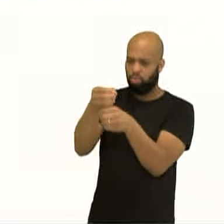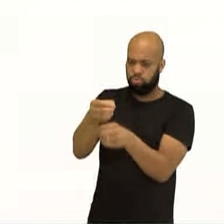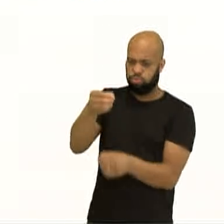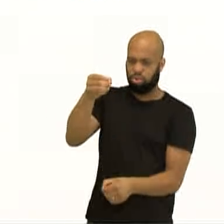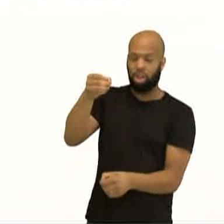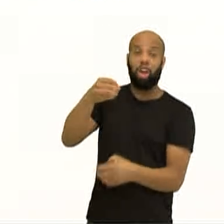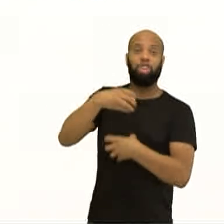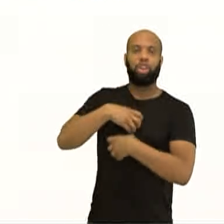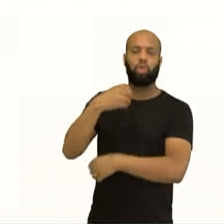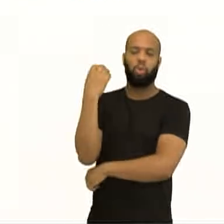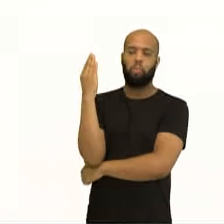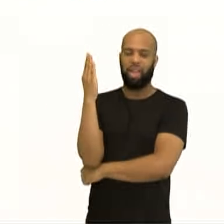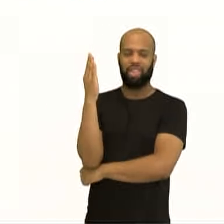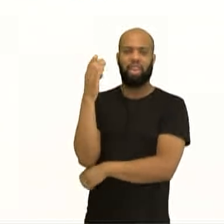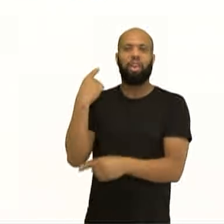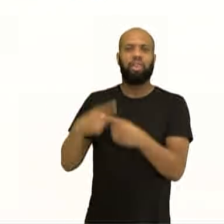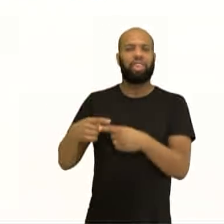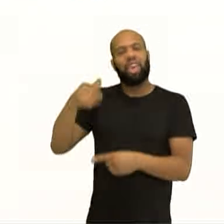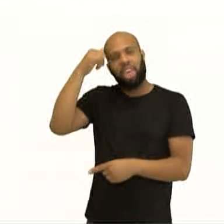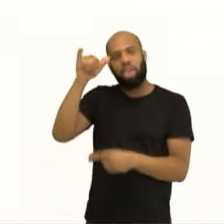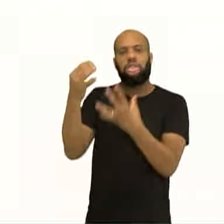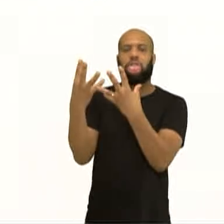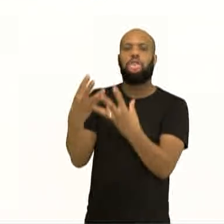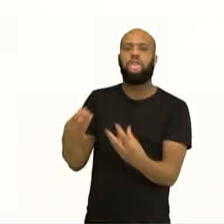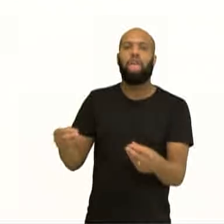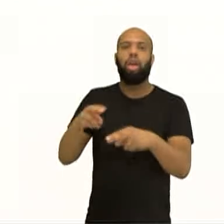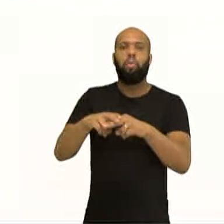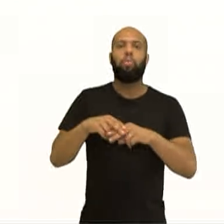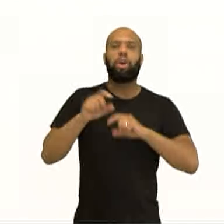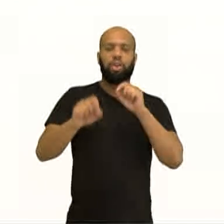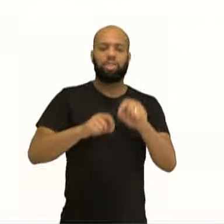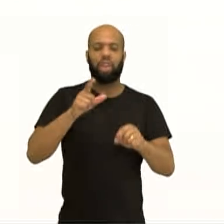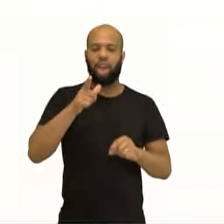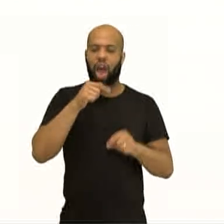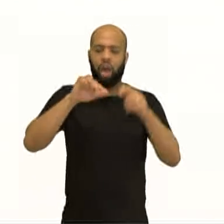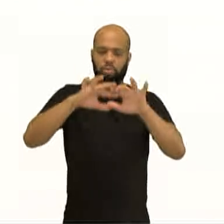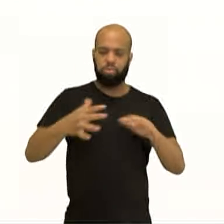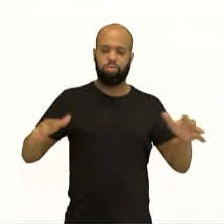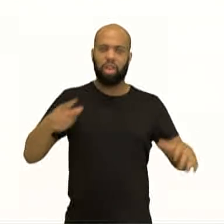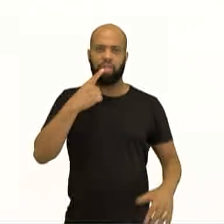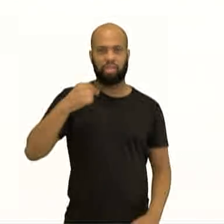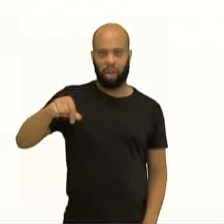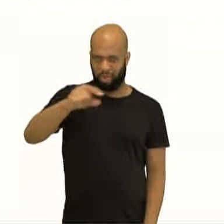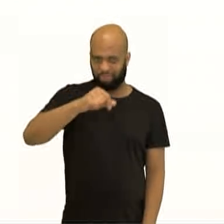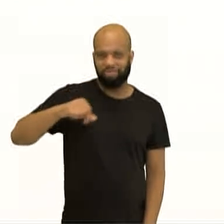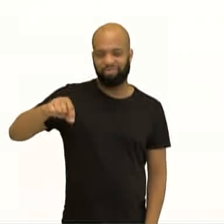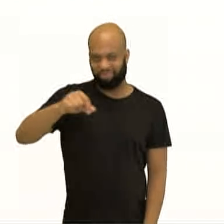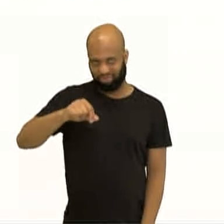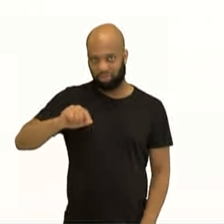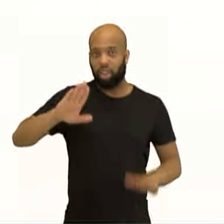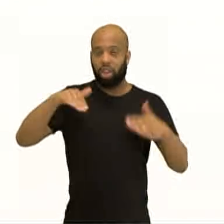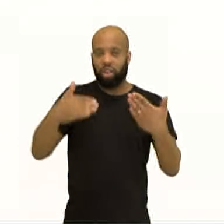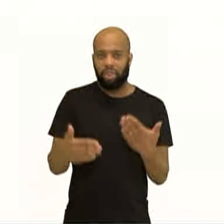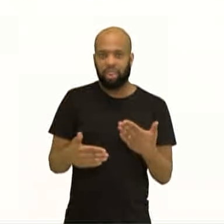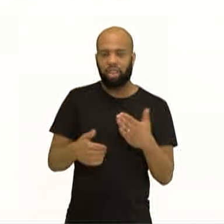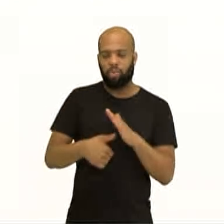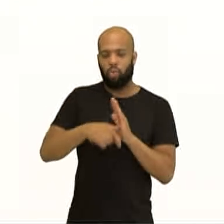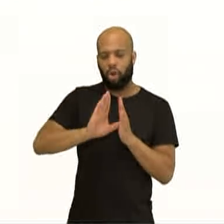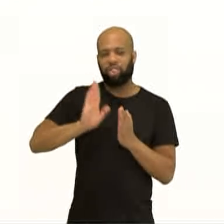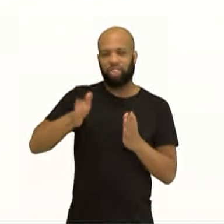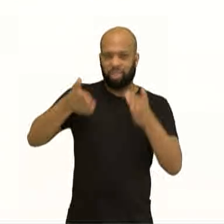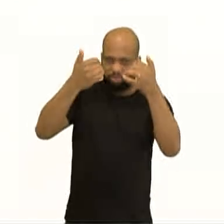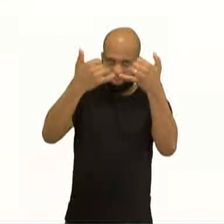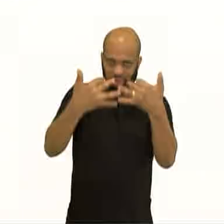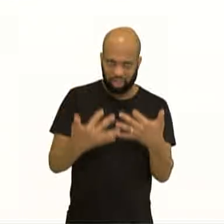de modo a não ser corroída pela maresia, como acontecia com as raquetes tradicionais. Então, como a gente foi conversando,